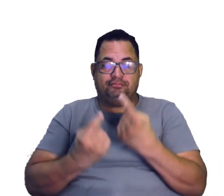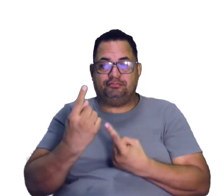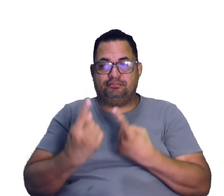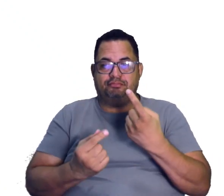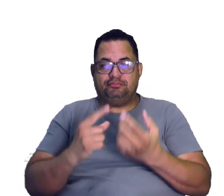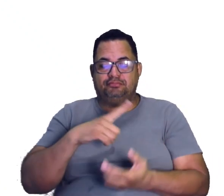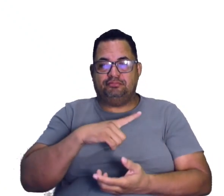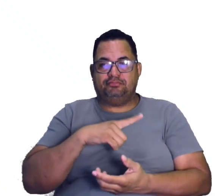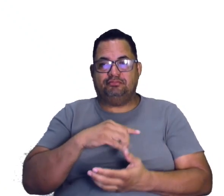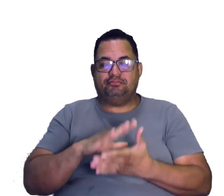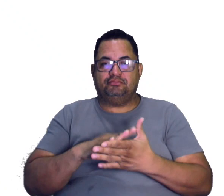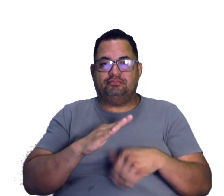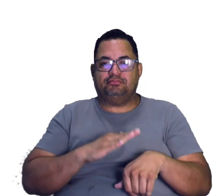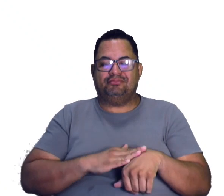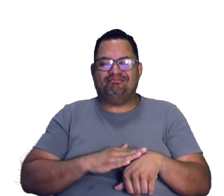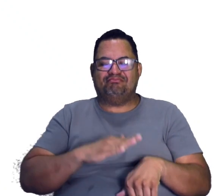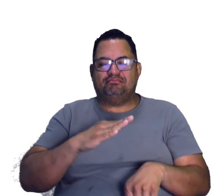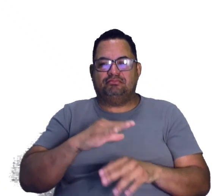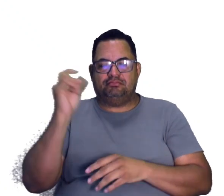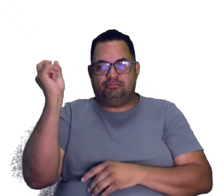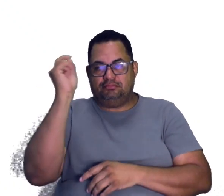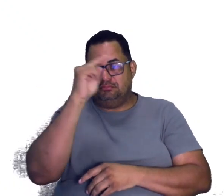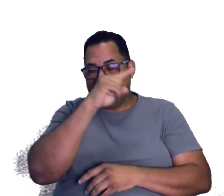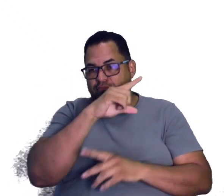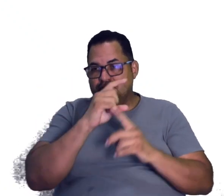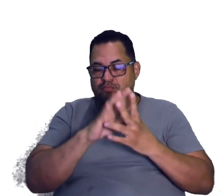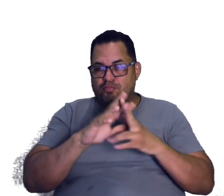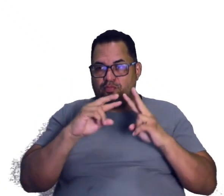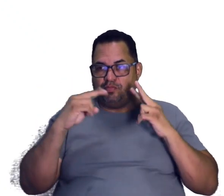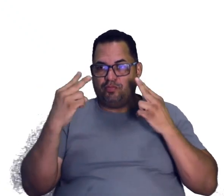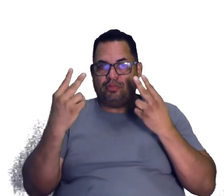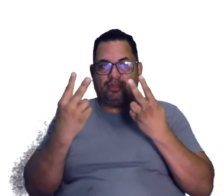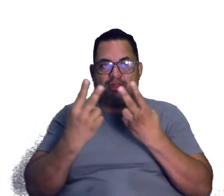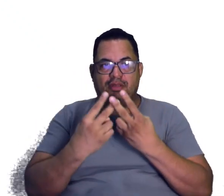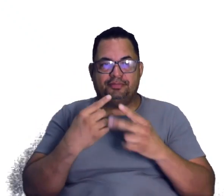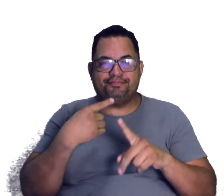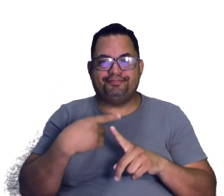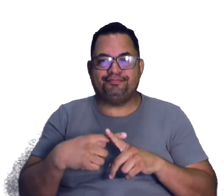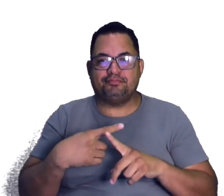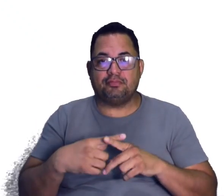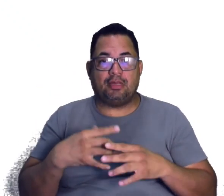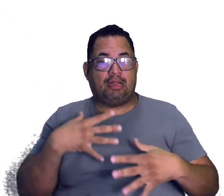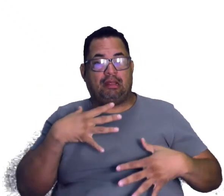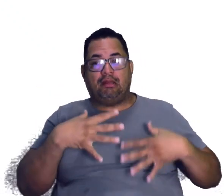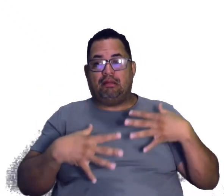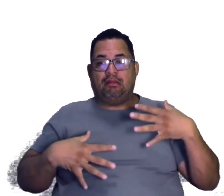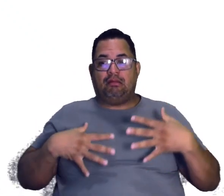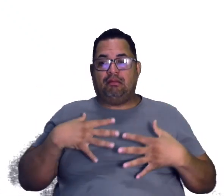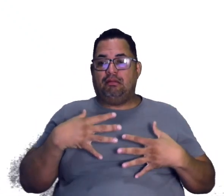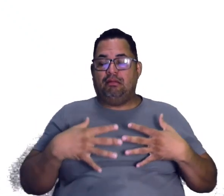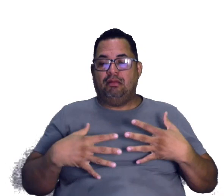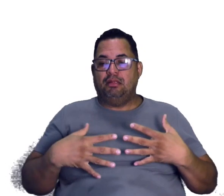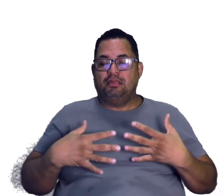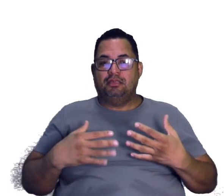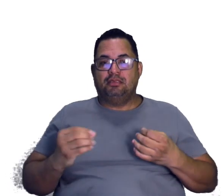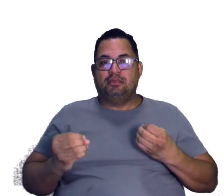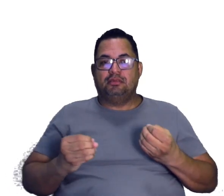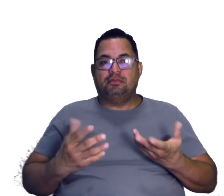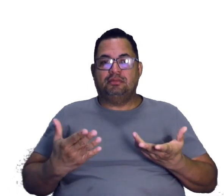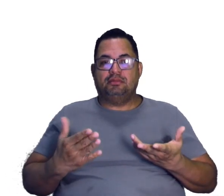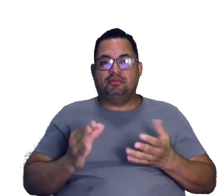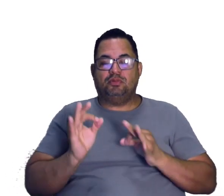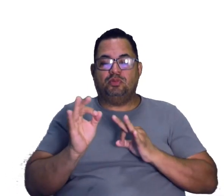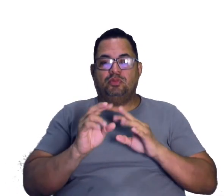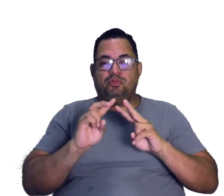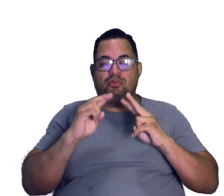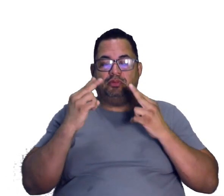têm um pouco mais de dificuldade de trabalhar com o volume, porque eles ficam assustados com essa, digamos, essa